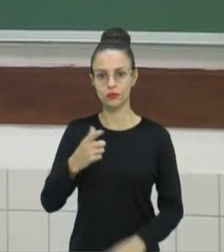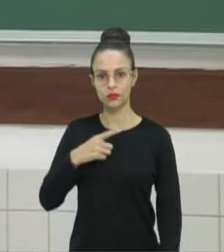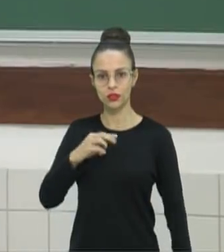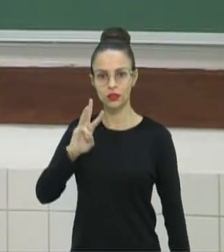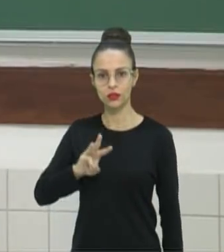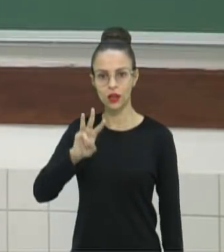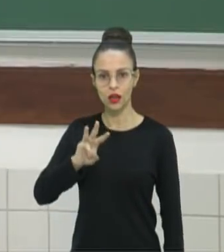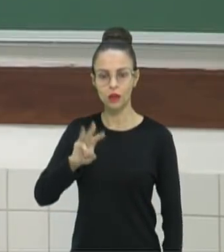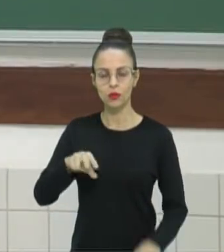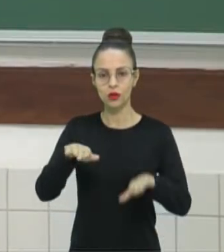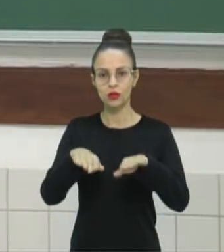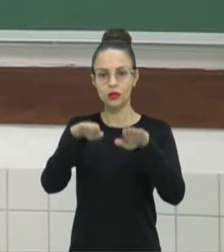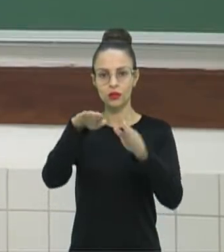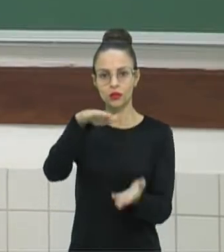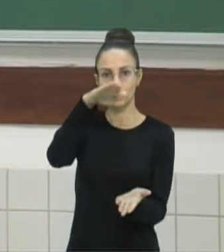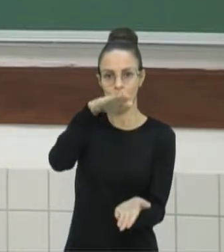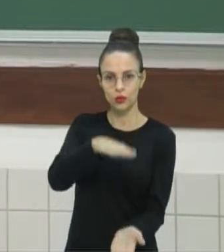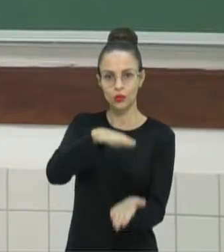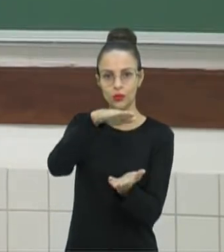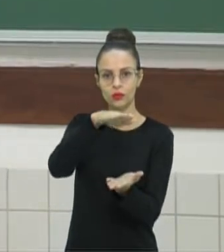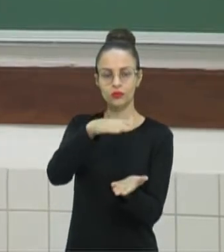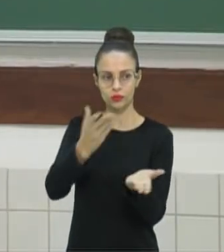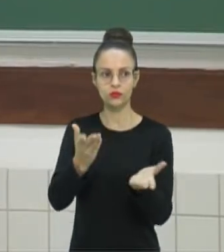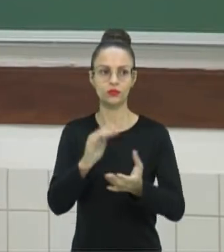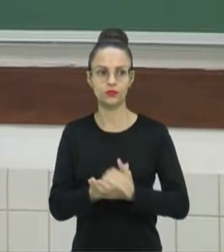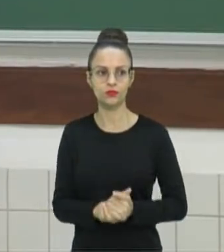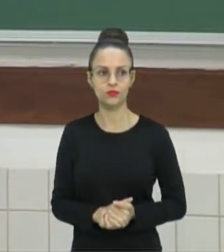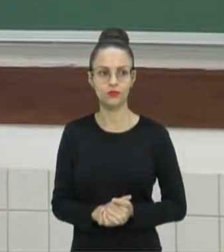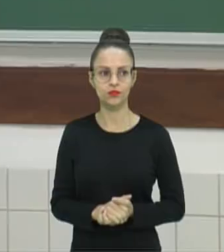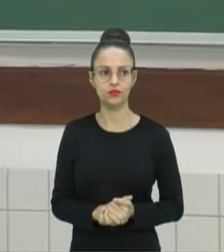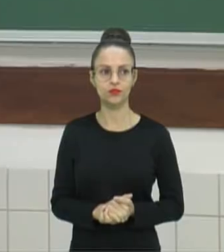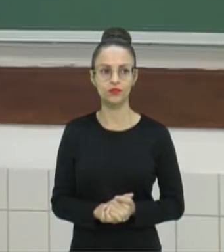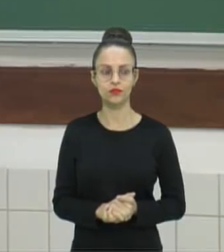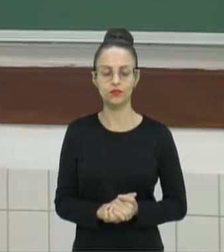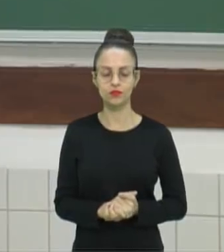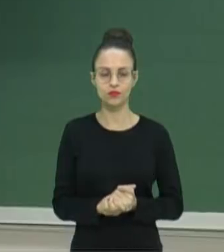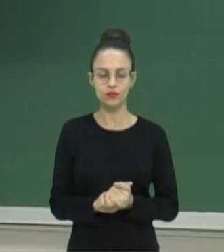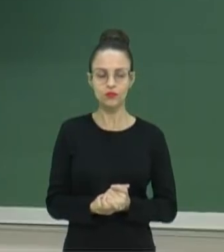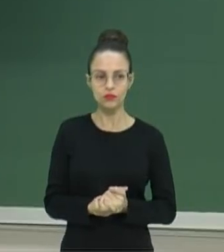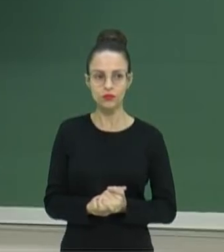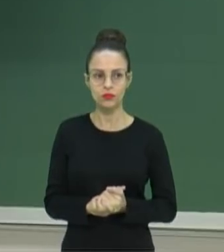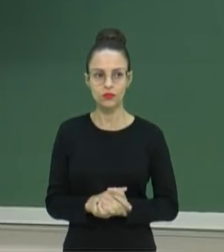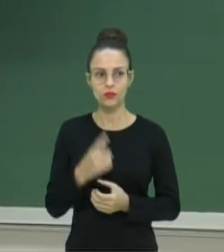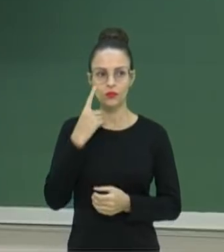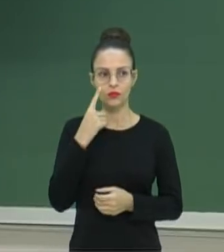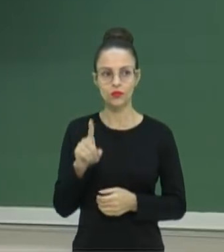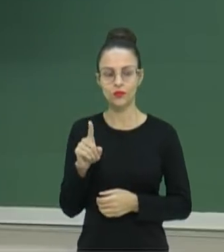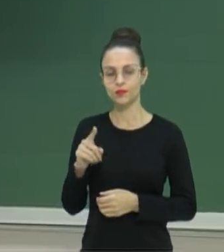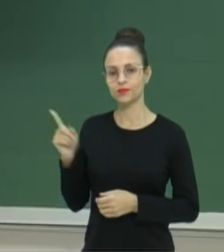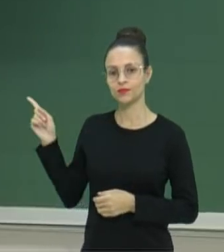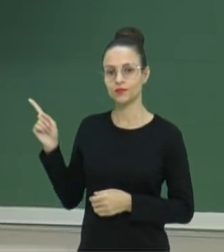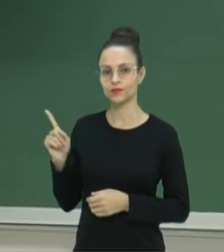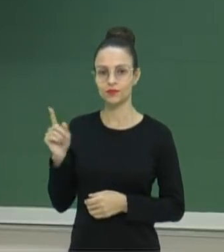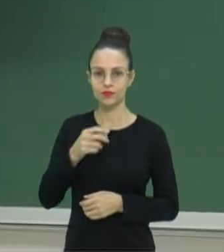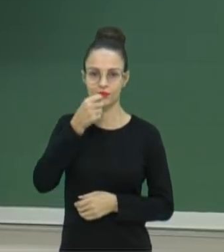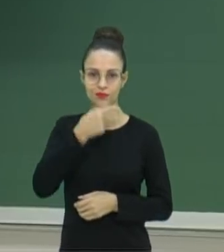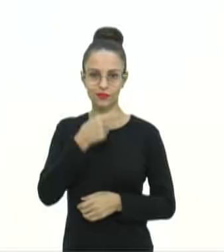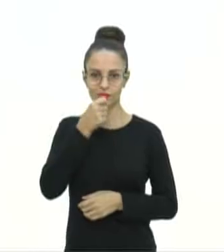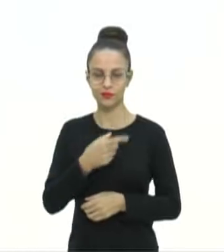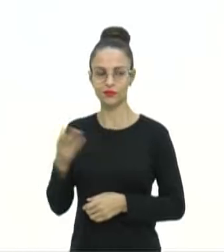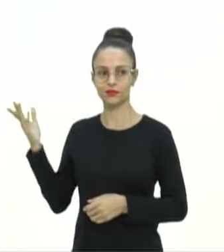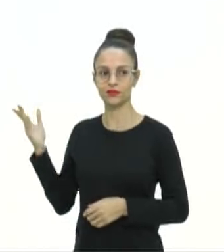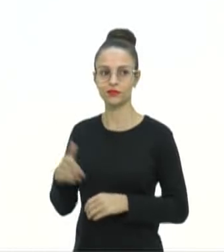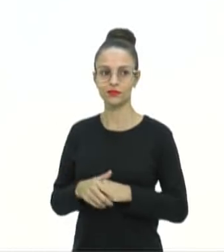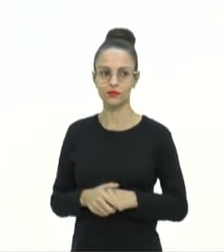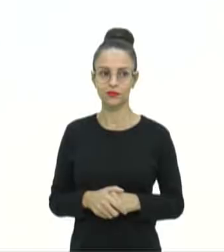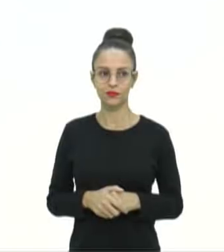realizado para poder fincar a estaca sobre o solo, certo? Veja que desenho, né, que situação mais engraçadinha, né?